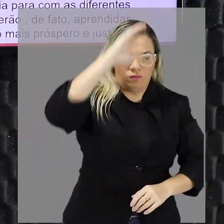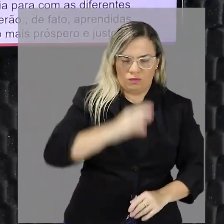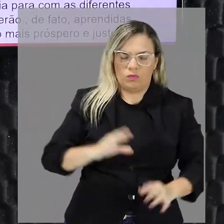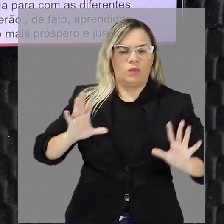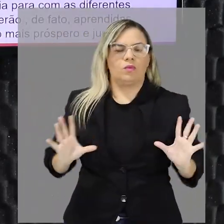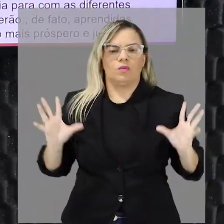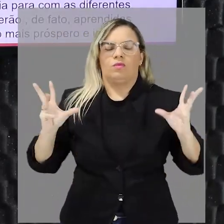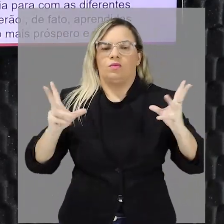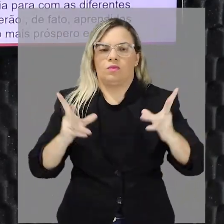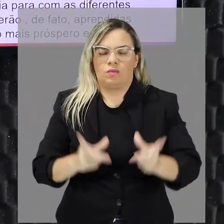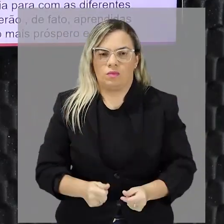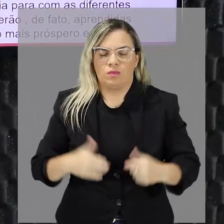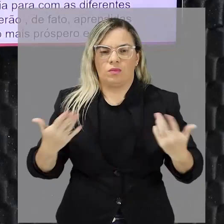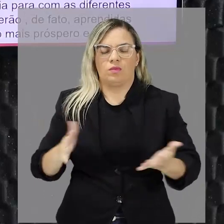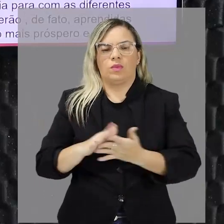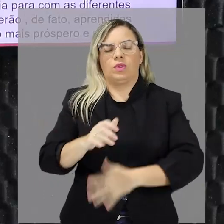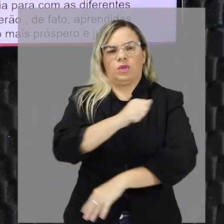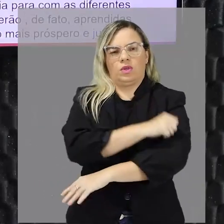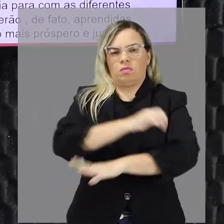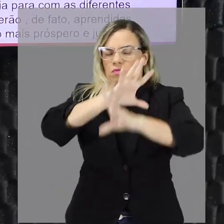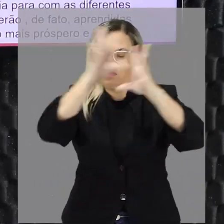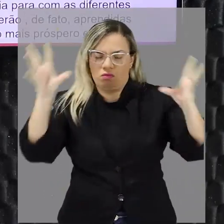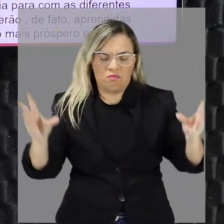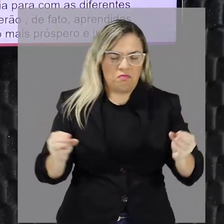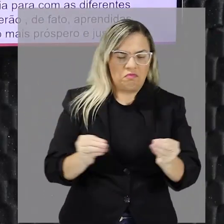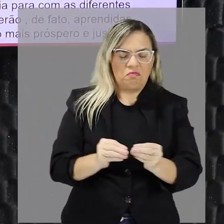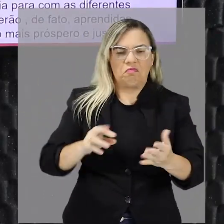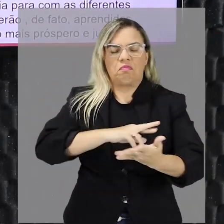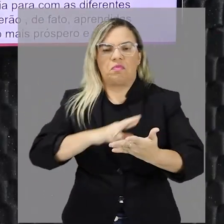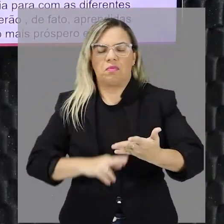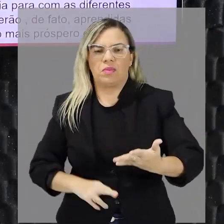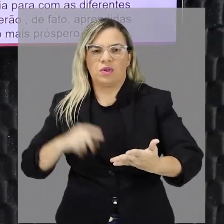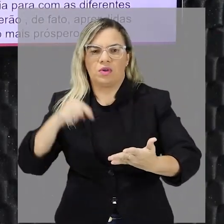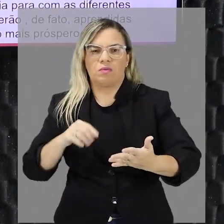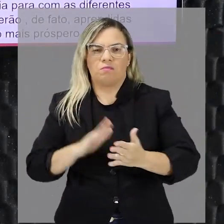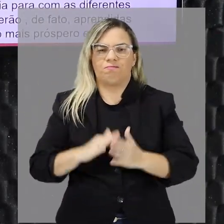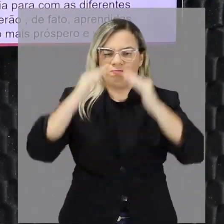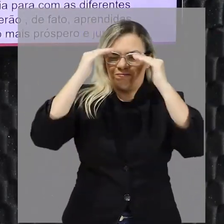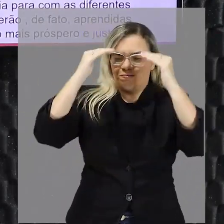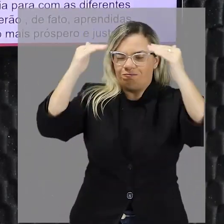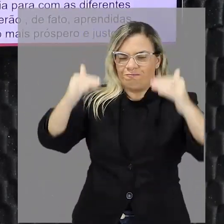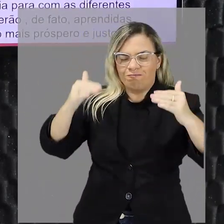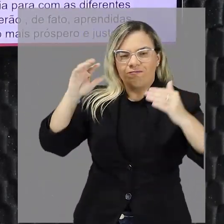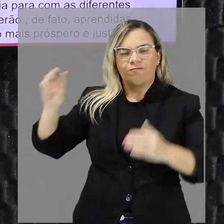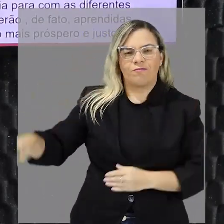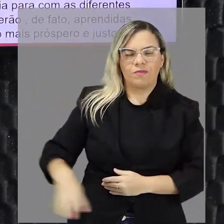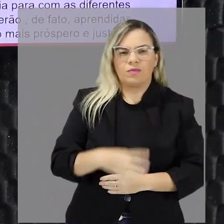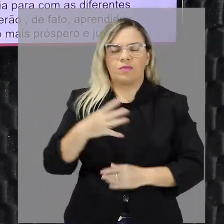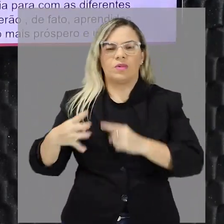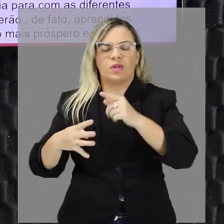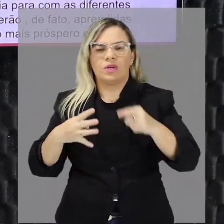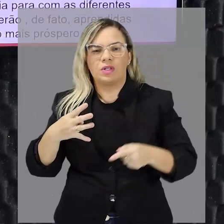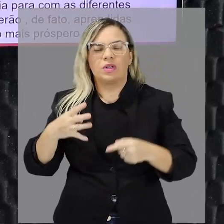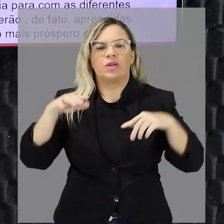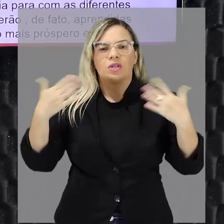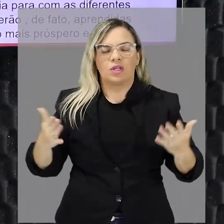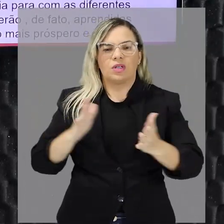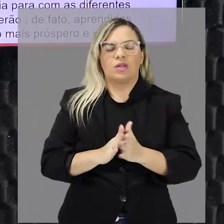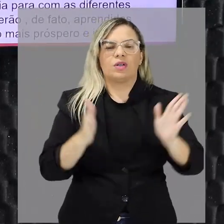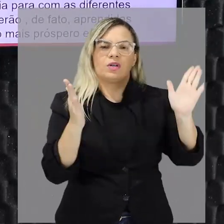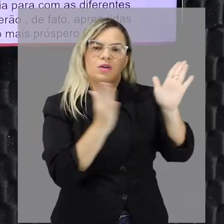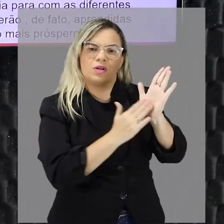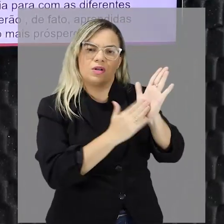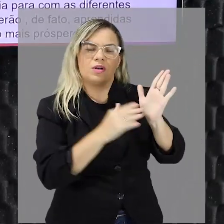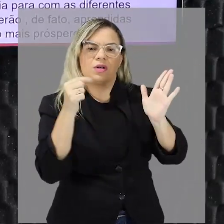geral. Assim, o Guilherme finaliza a redação dele cumprindo o critério exigido, que era qual? A proposta